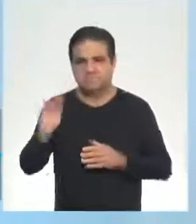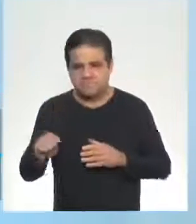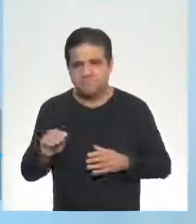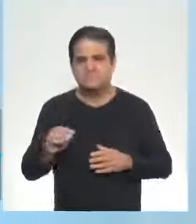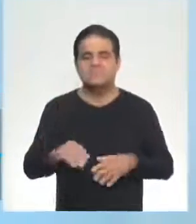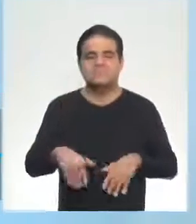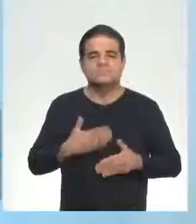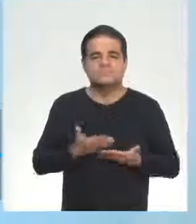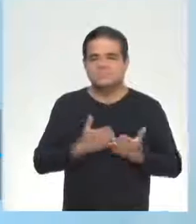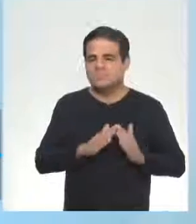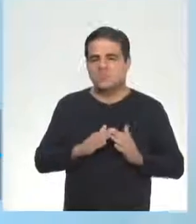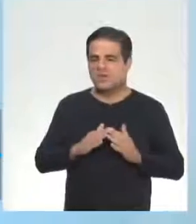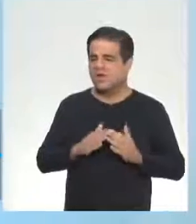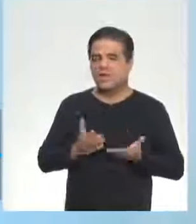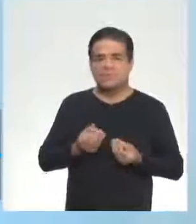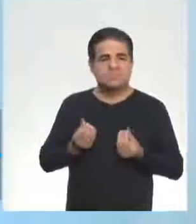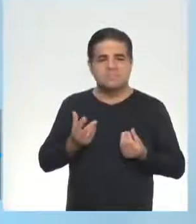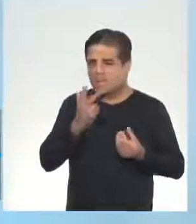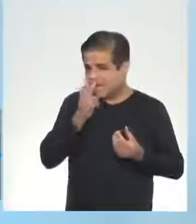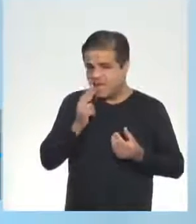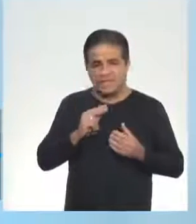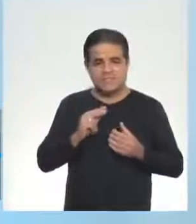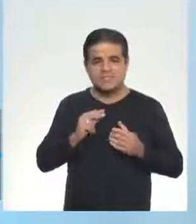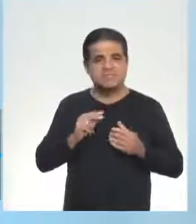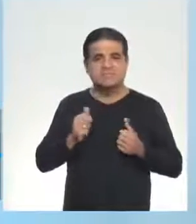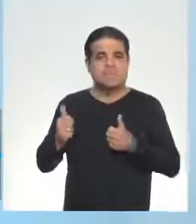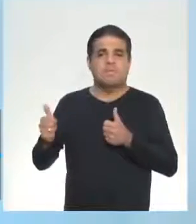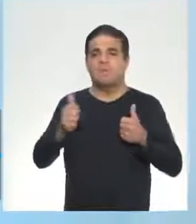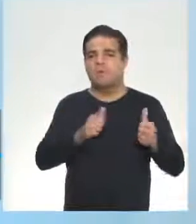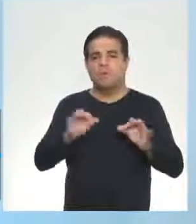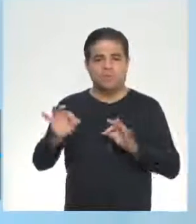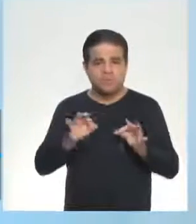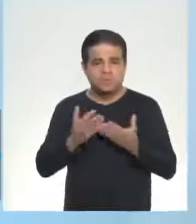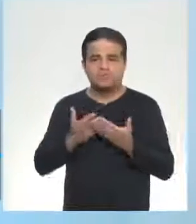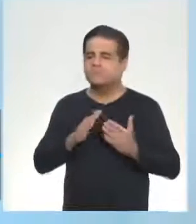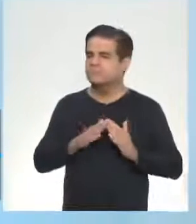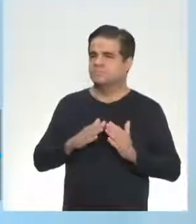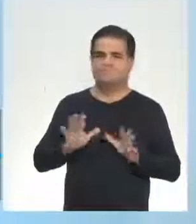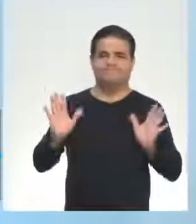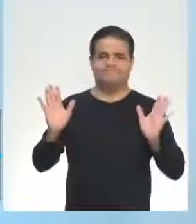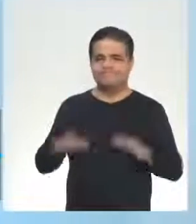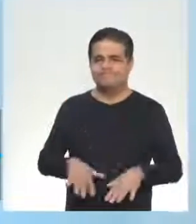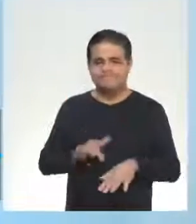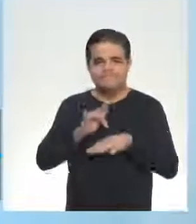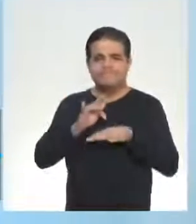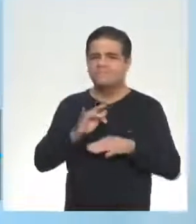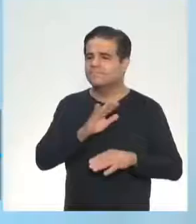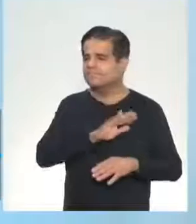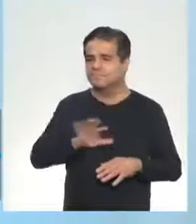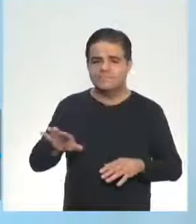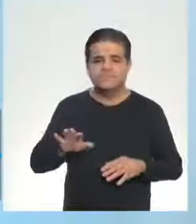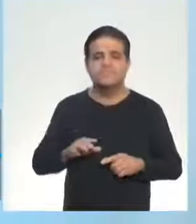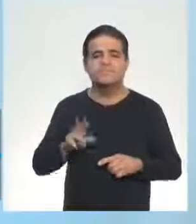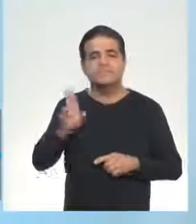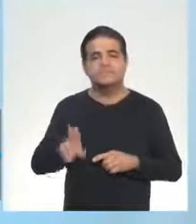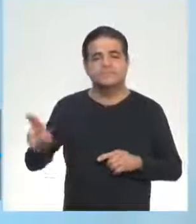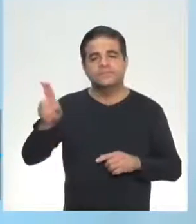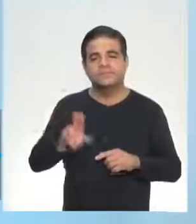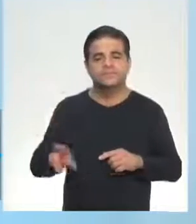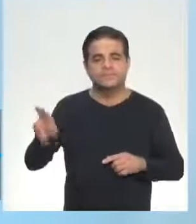que não está nada bom, tá? Então, projeto de escola, irônico aí. Temos a